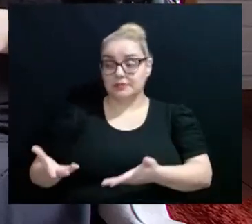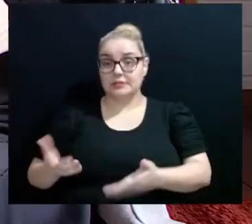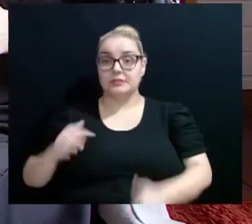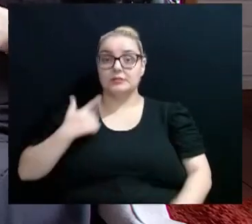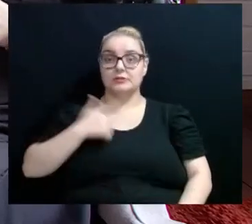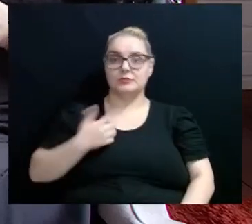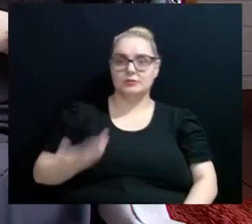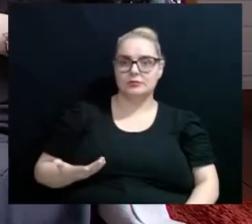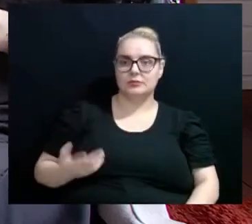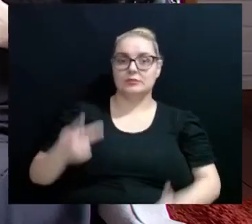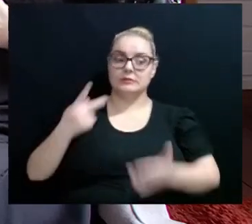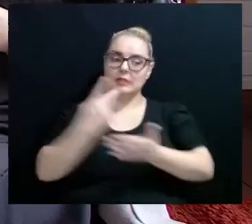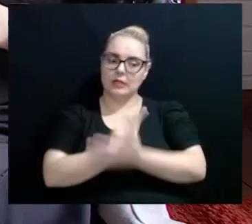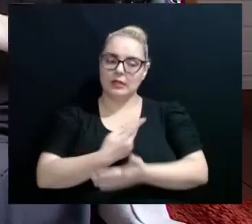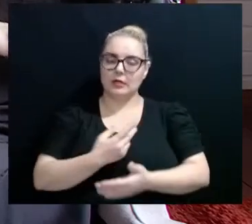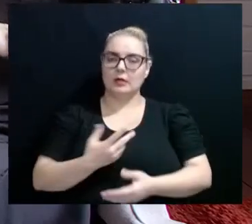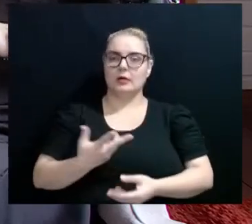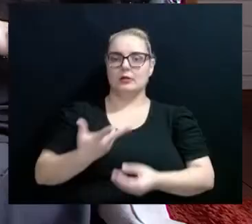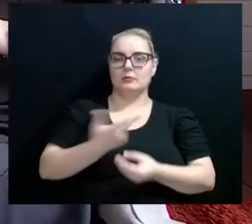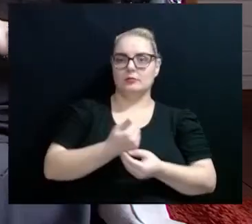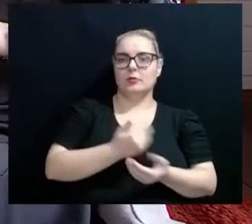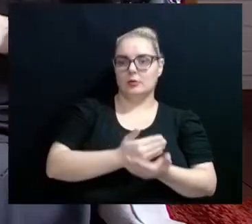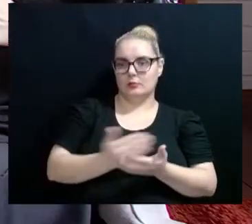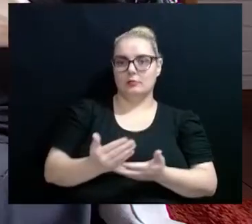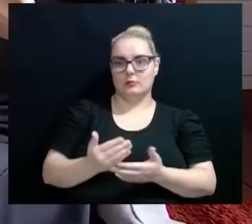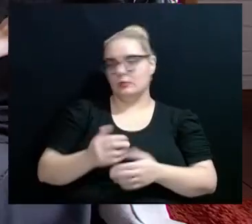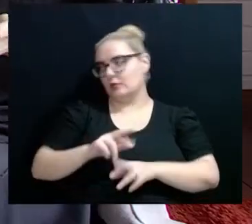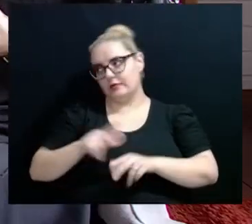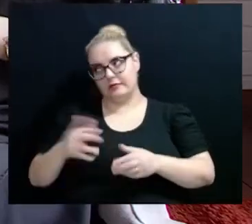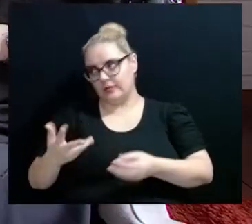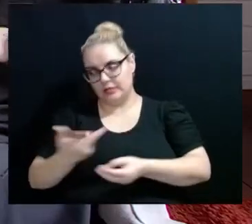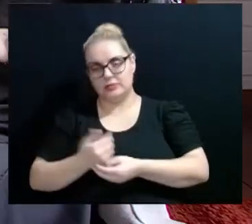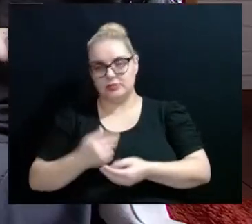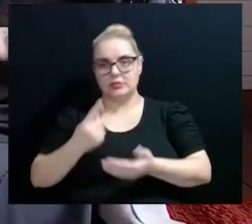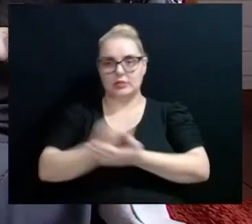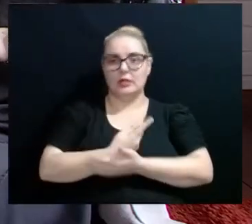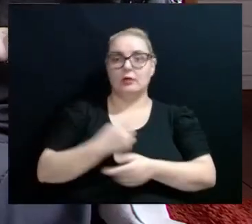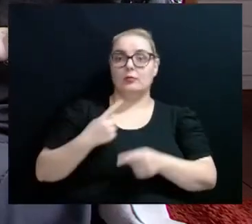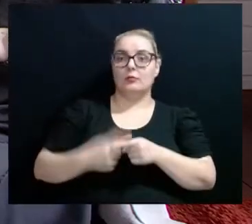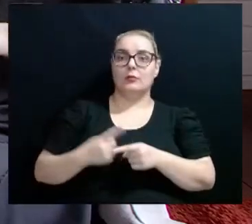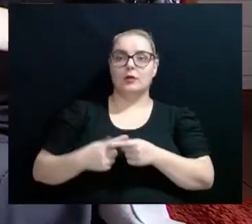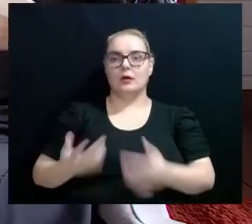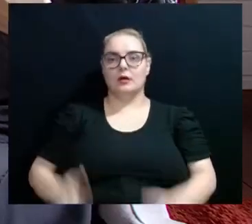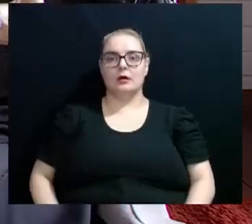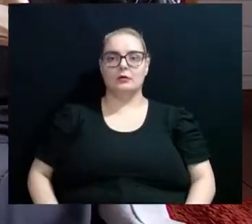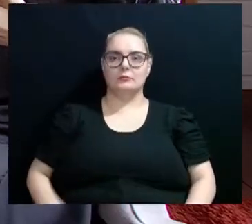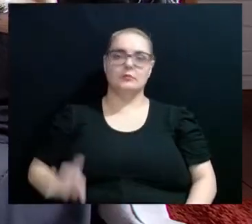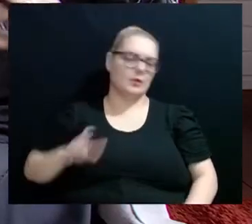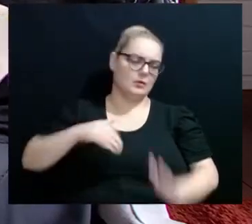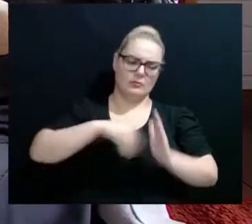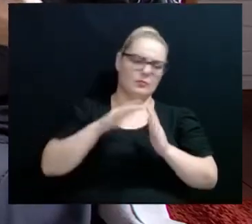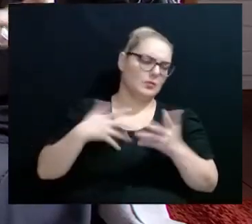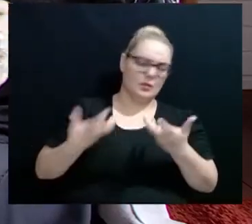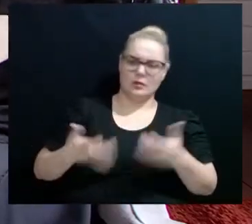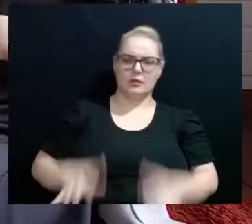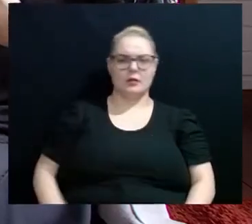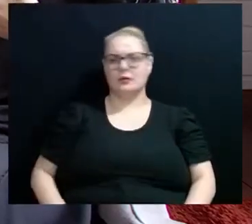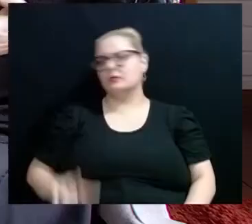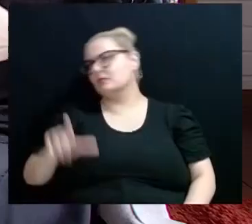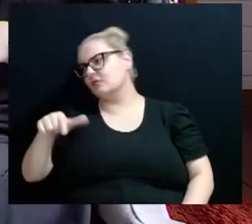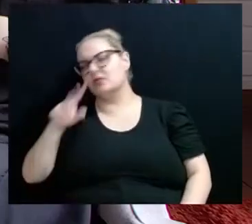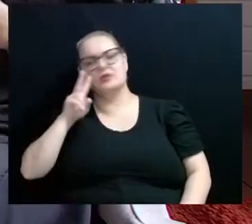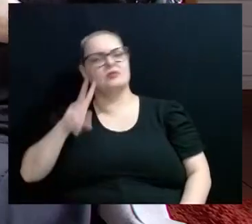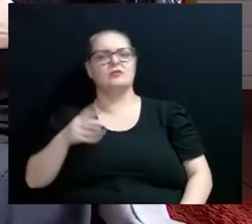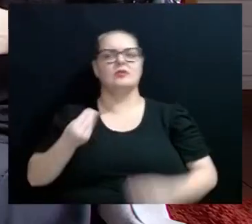que a gente acaba pecando como artista no início de carreira, muitos artistas, por falar, eu quero só pintar porque eu quero, e depois